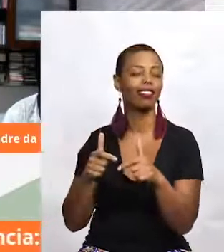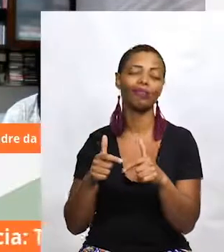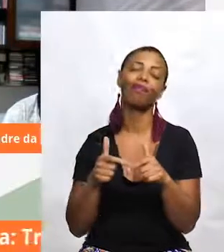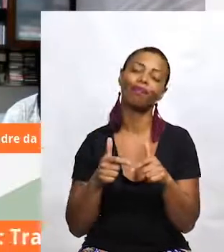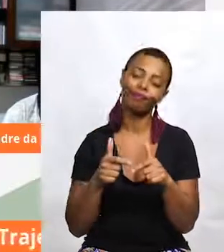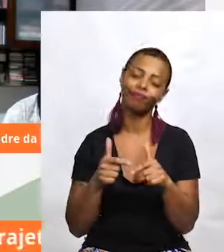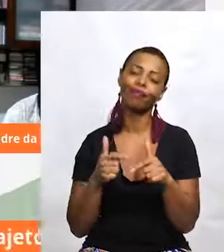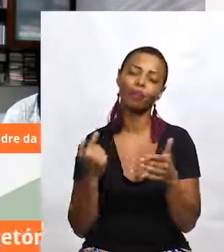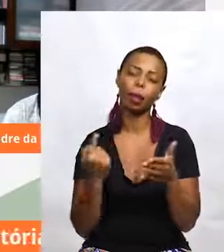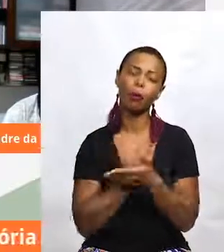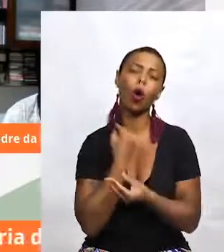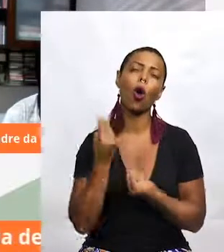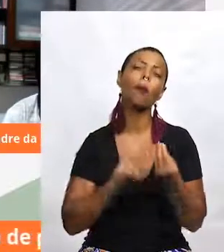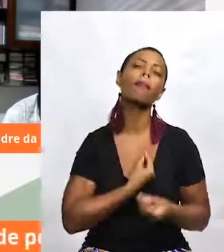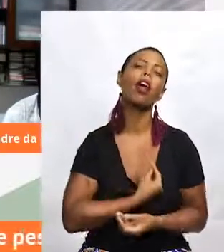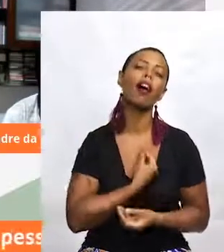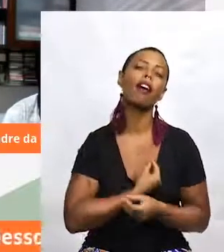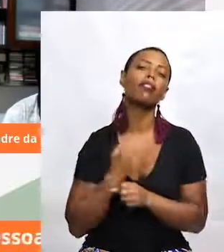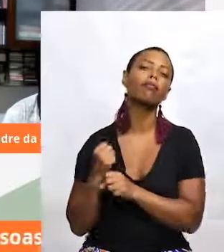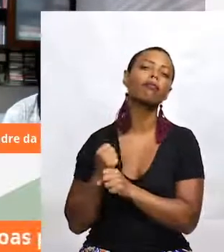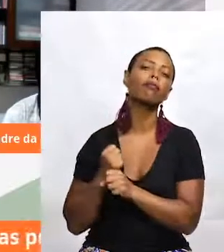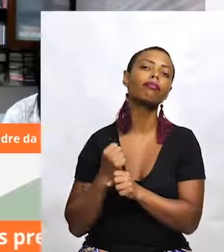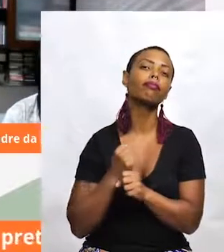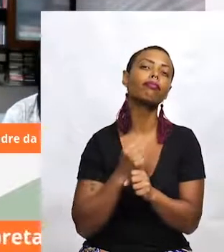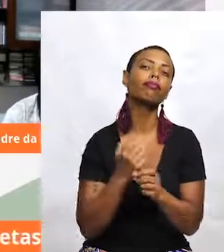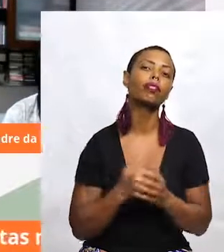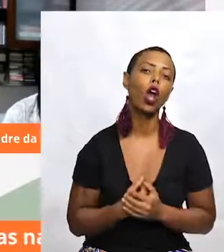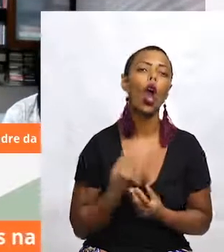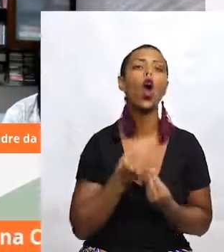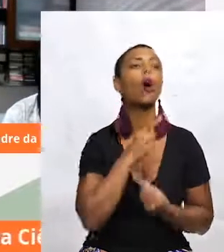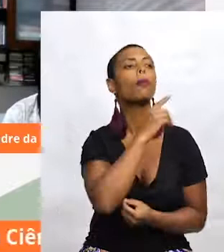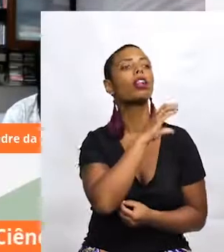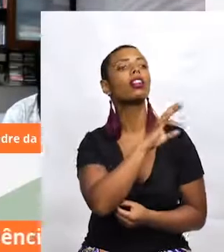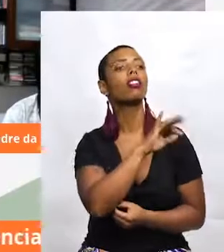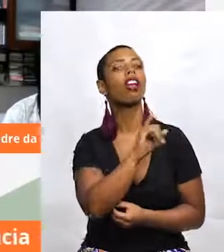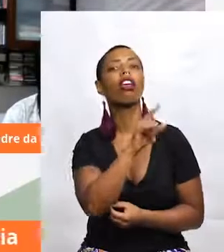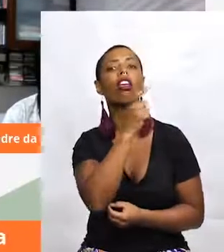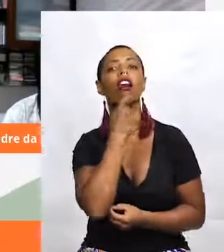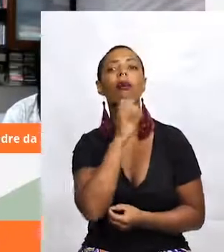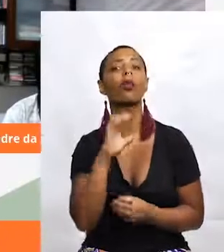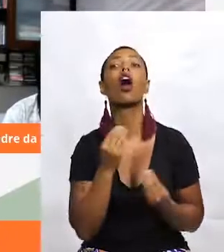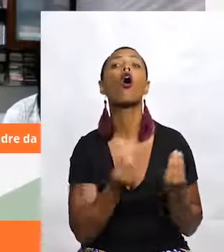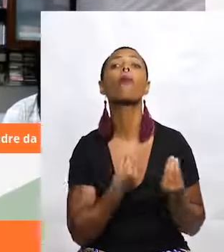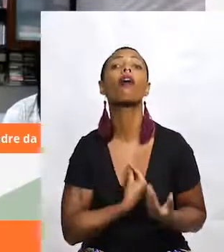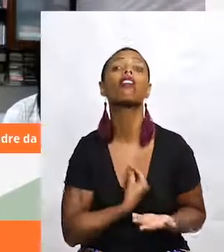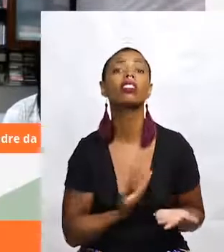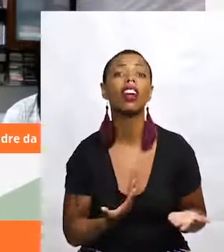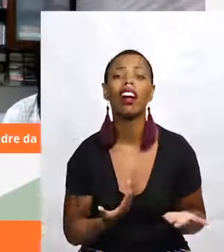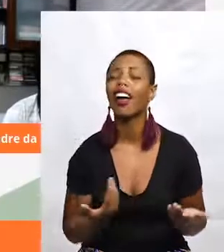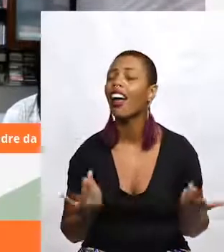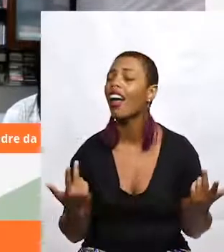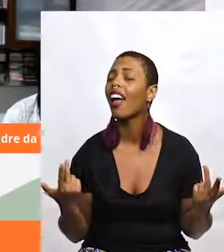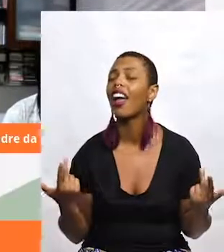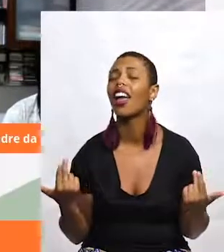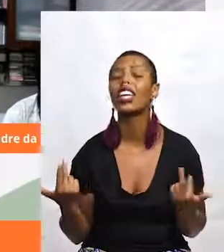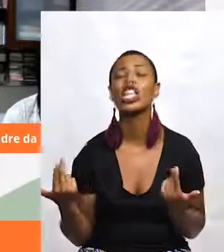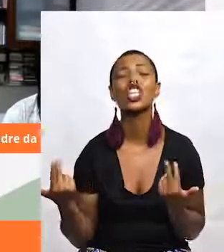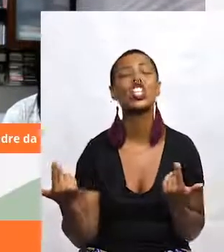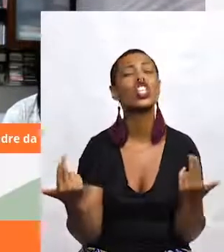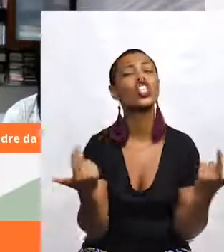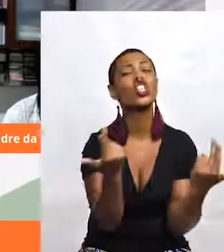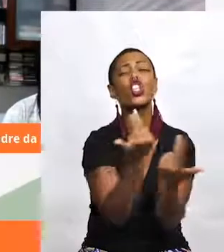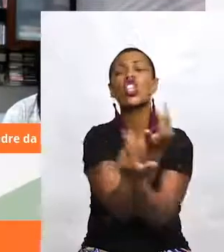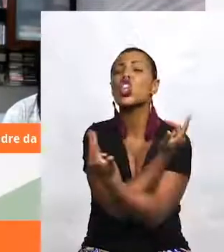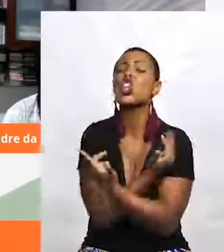anos também. Pergunta como é que foi a minha vida no CTI lá em Campinas. Sabe? Todo mundo acha que tem direito